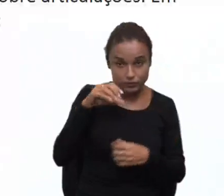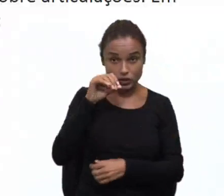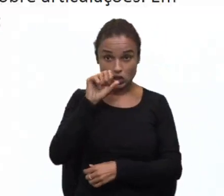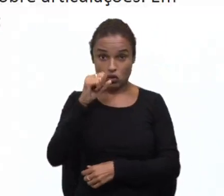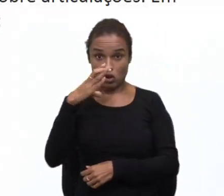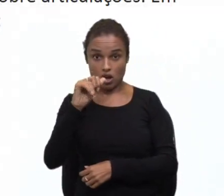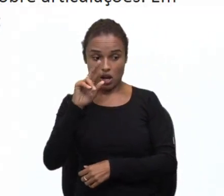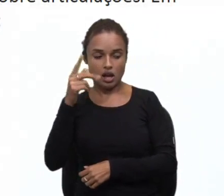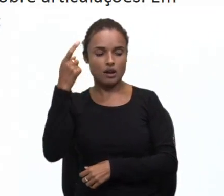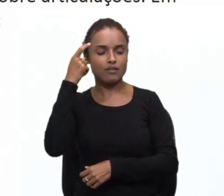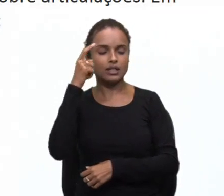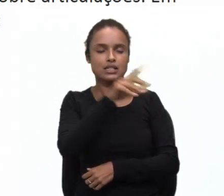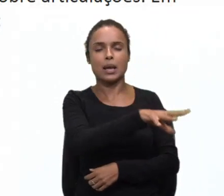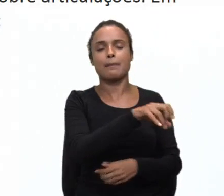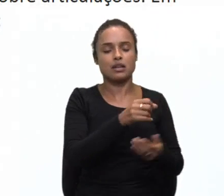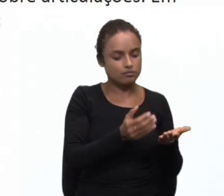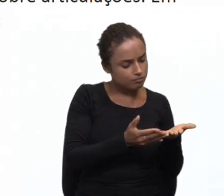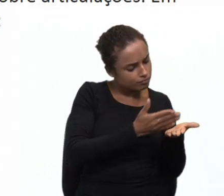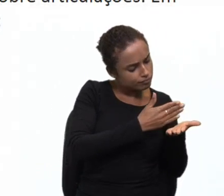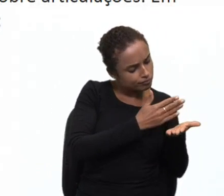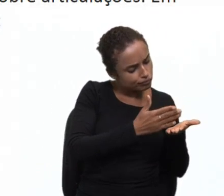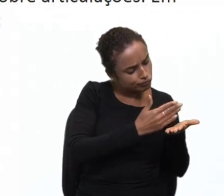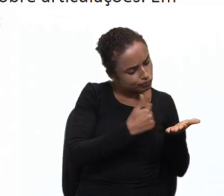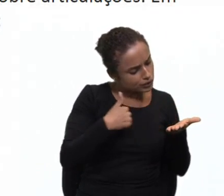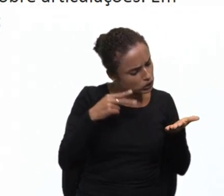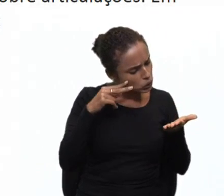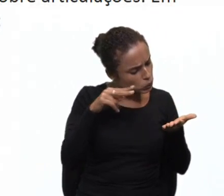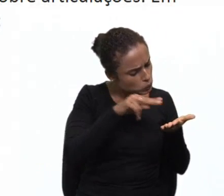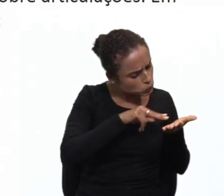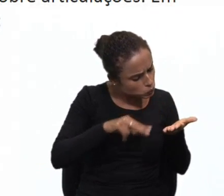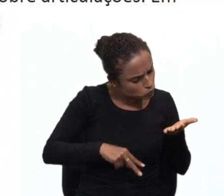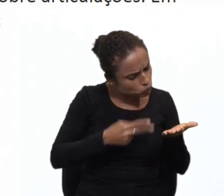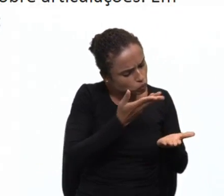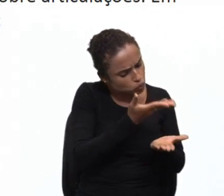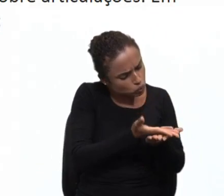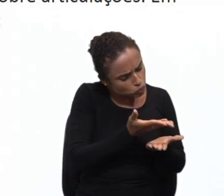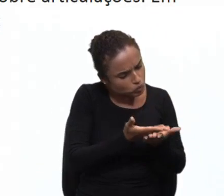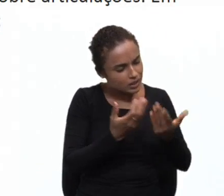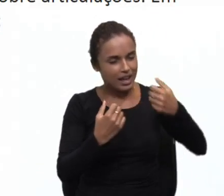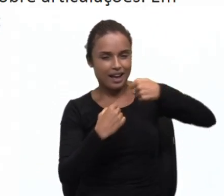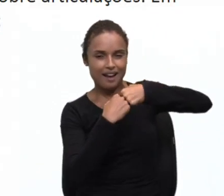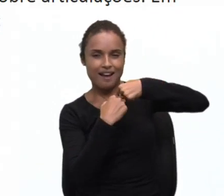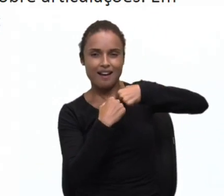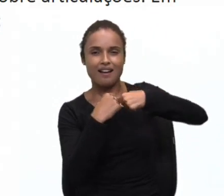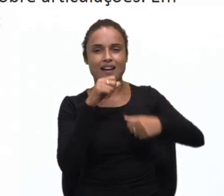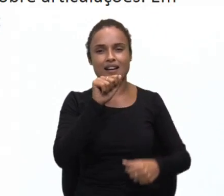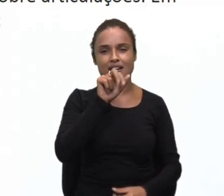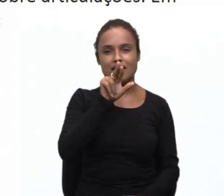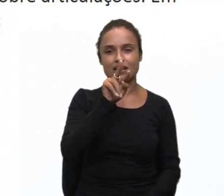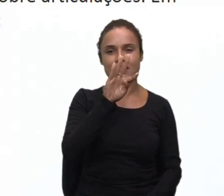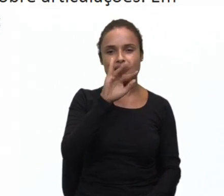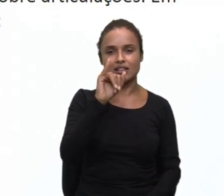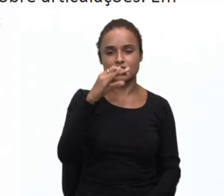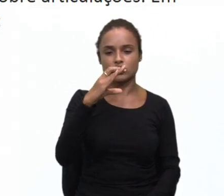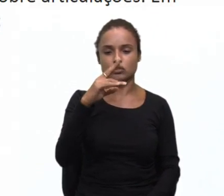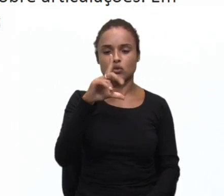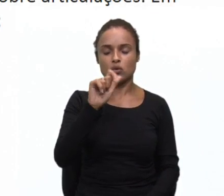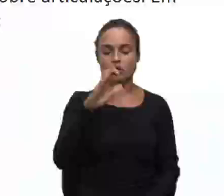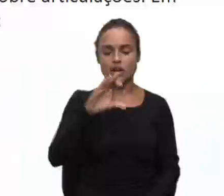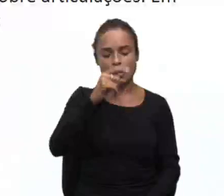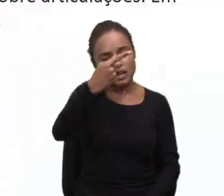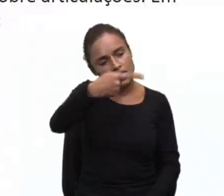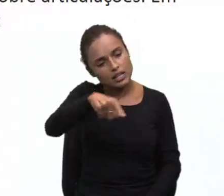começa a estudar sobre as articulações, tá? Então ele vai relembrar aquilo que ele viu. Em seu roteiro de estudos,